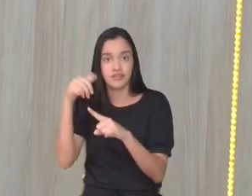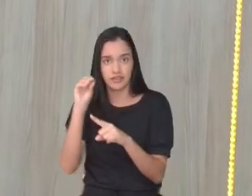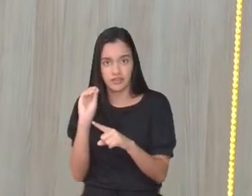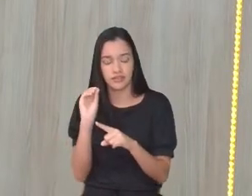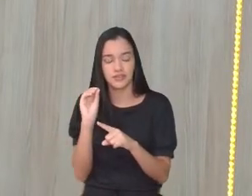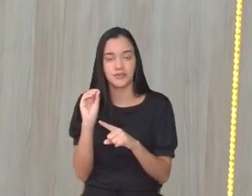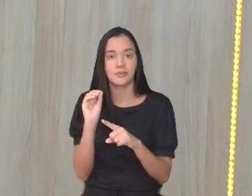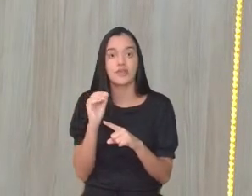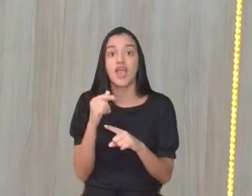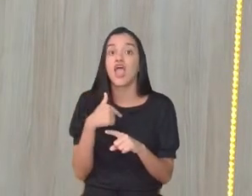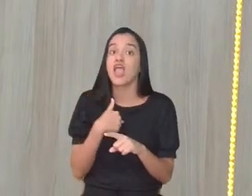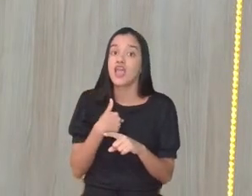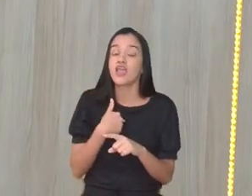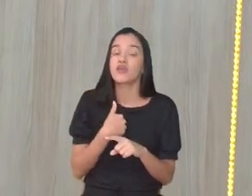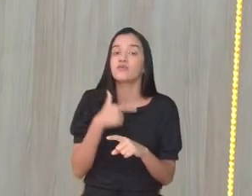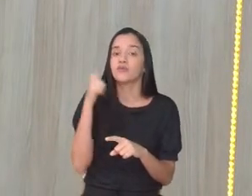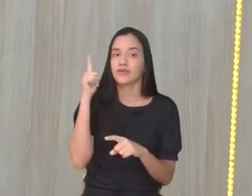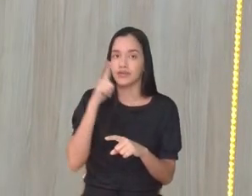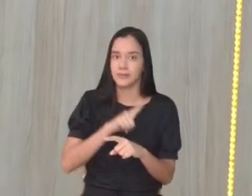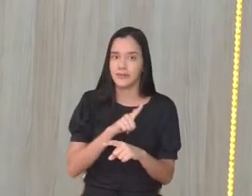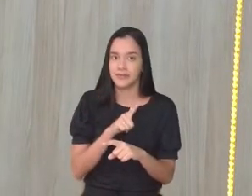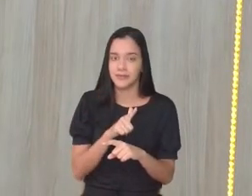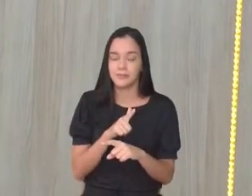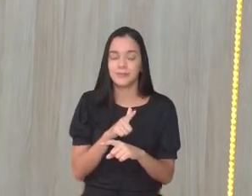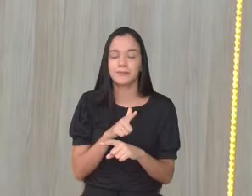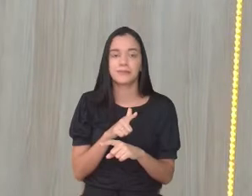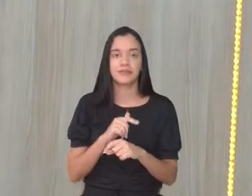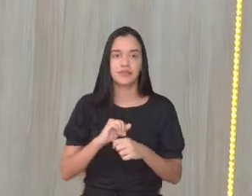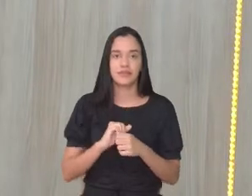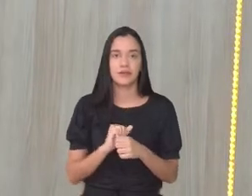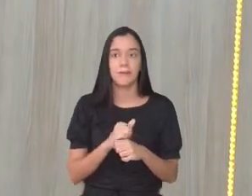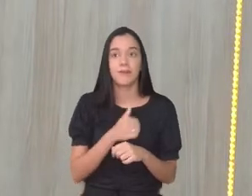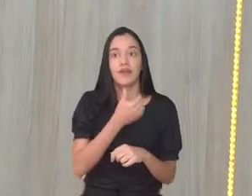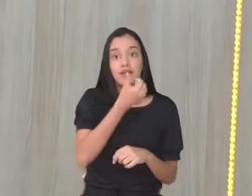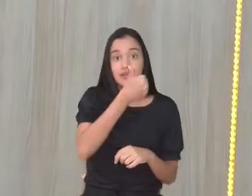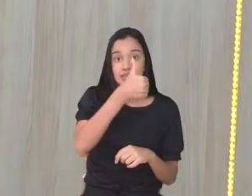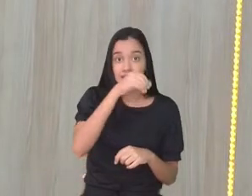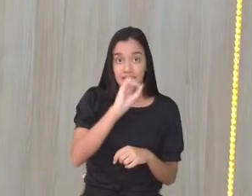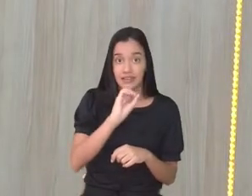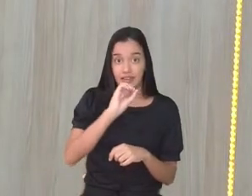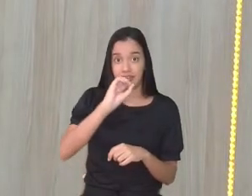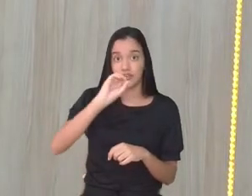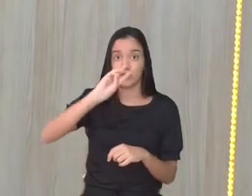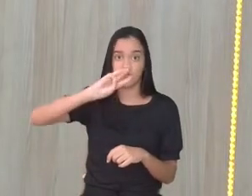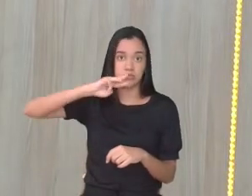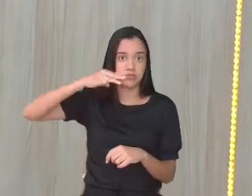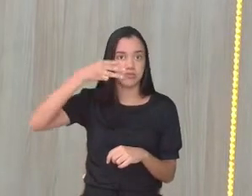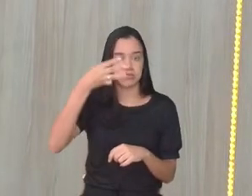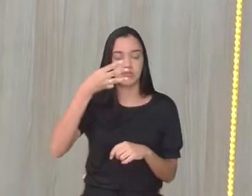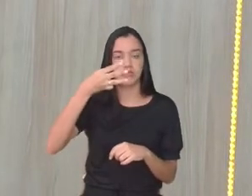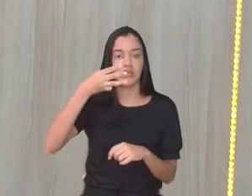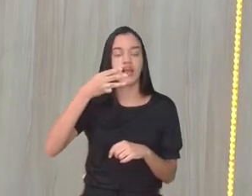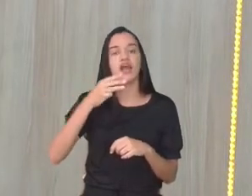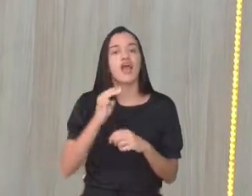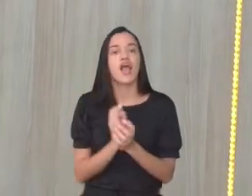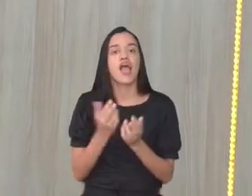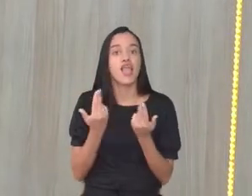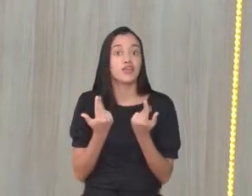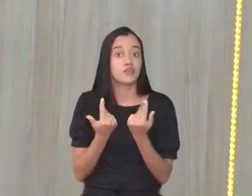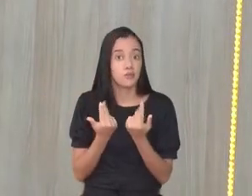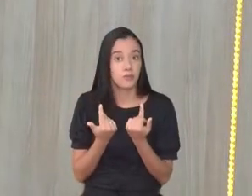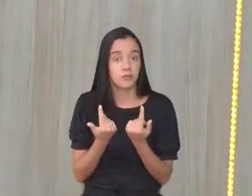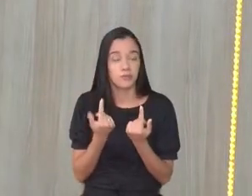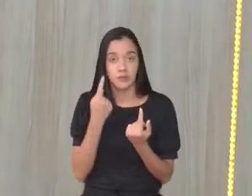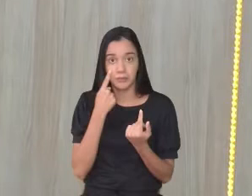10. Vou repetir o 10 aí 3 vezes, certo? Então, esse 10 elevado ao cubo é igual a esses três números 10